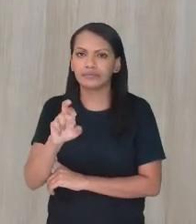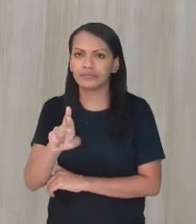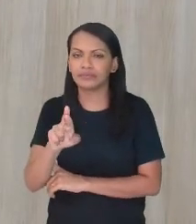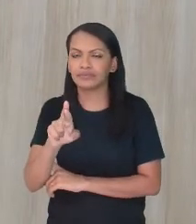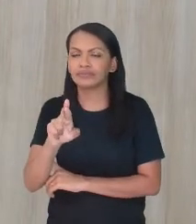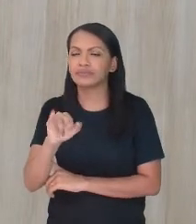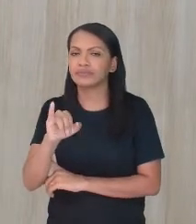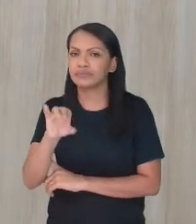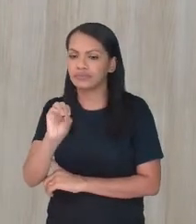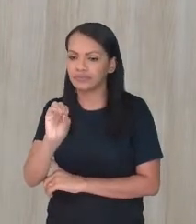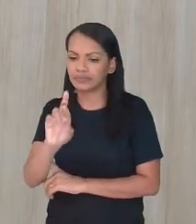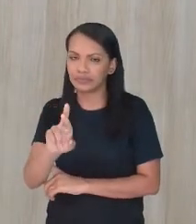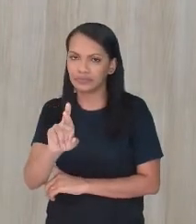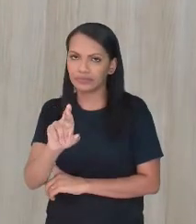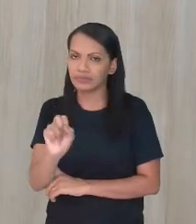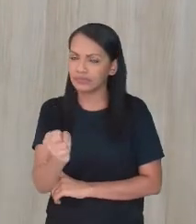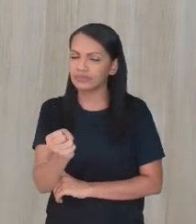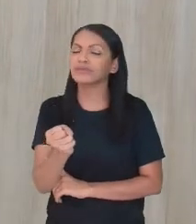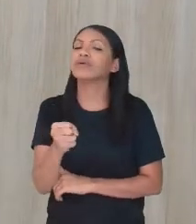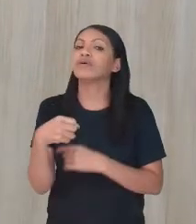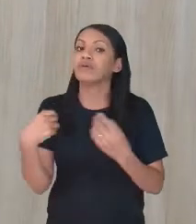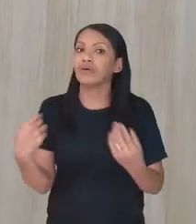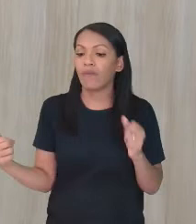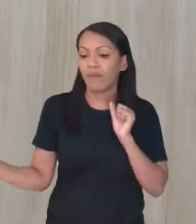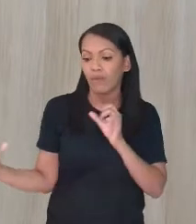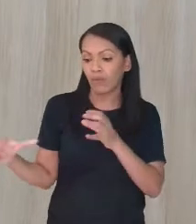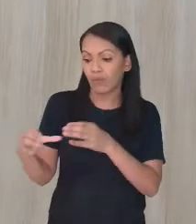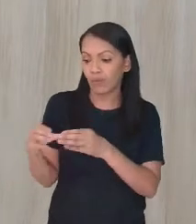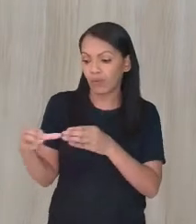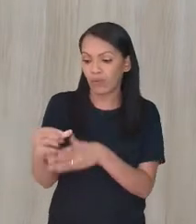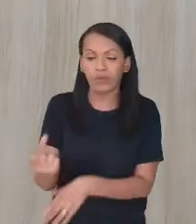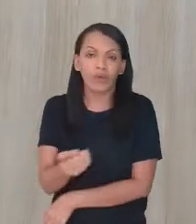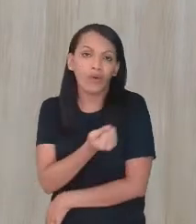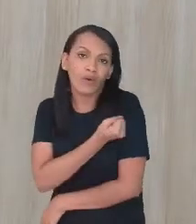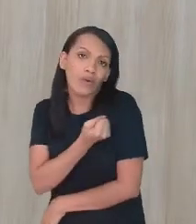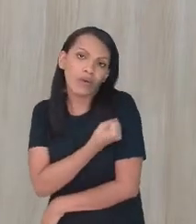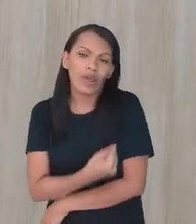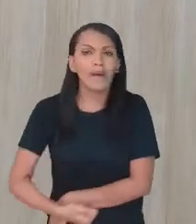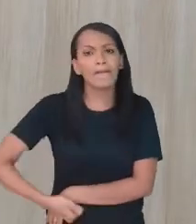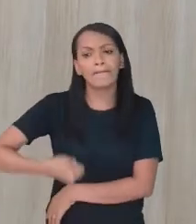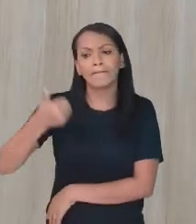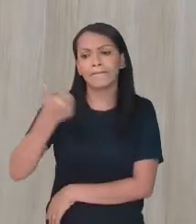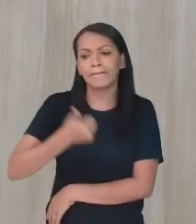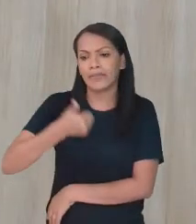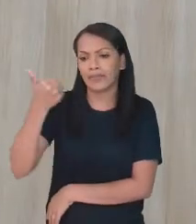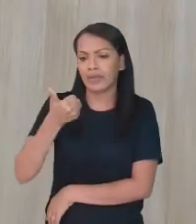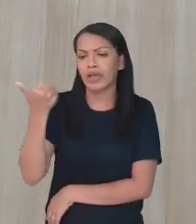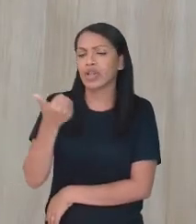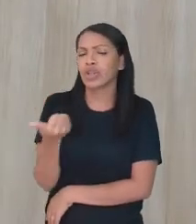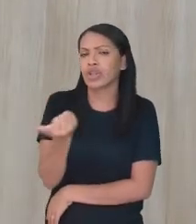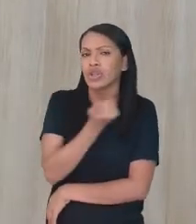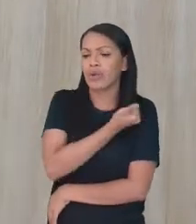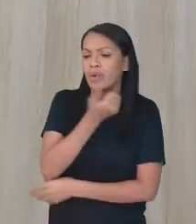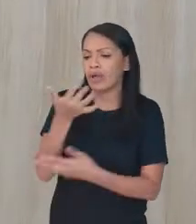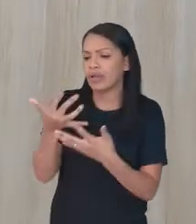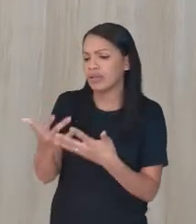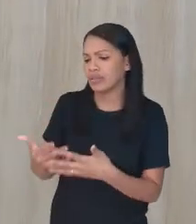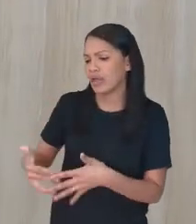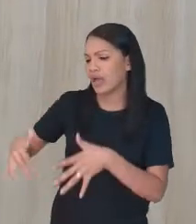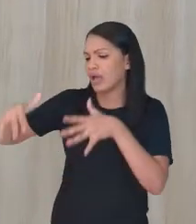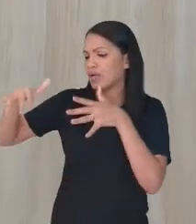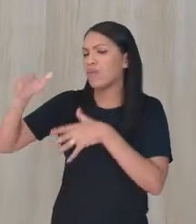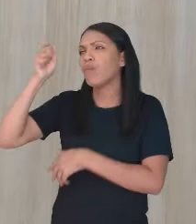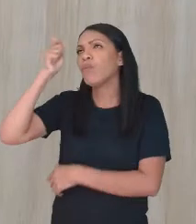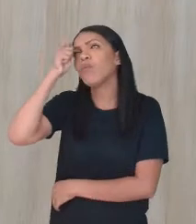operações e existiu também os conjuntos numéricos. Então, primeiro surgiu aí o conjunto dos números naturais, justamente com essa